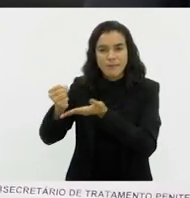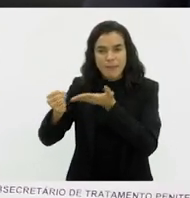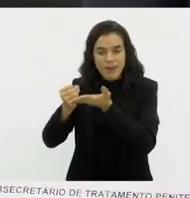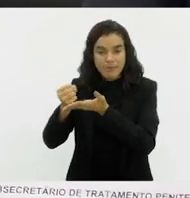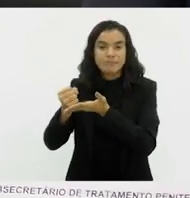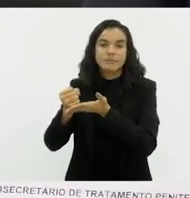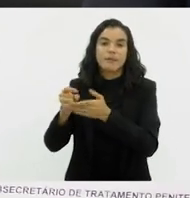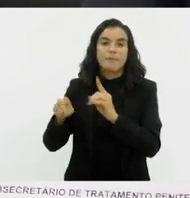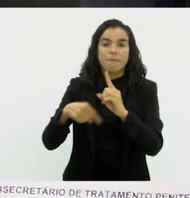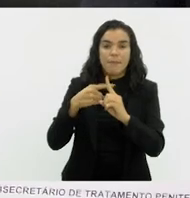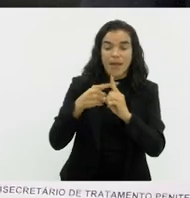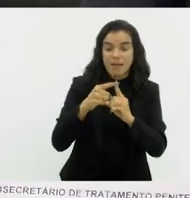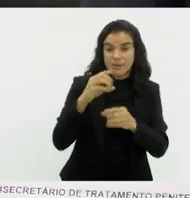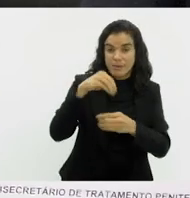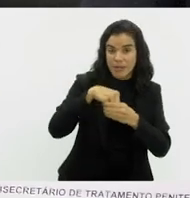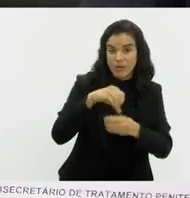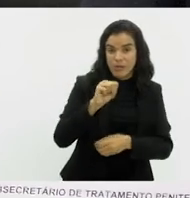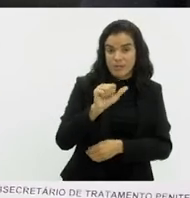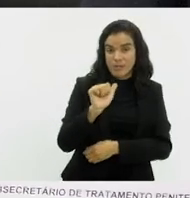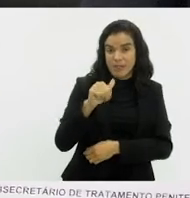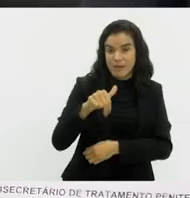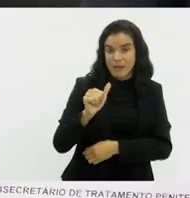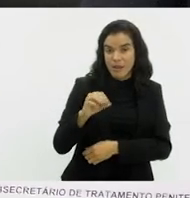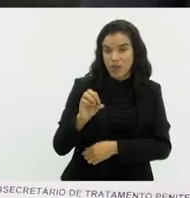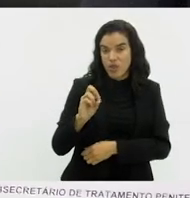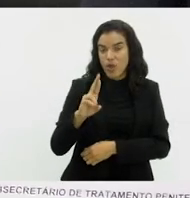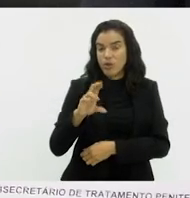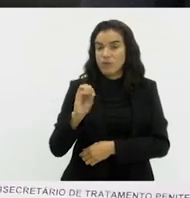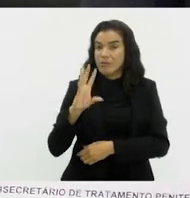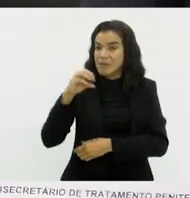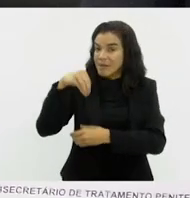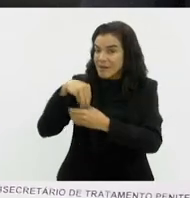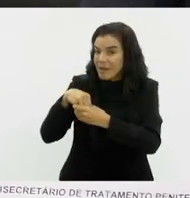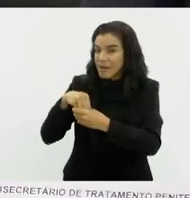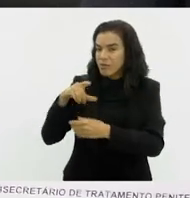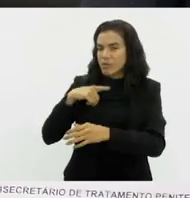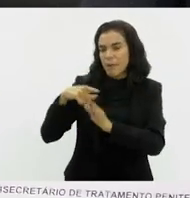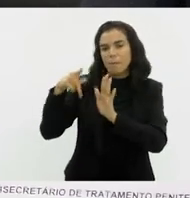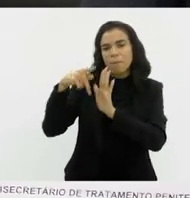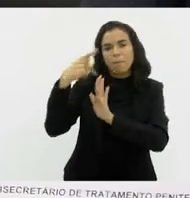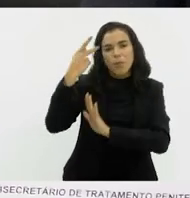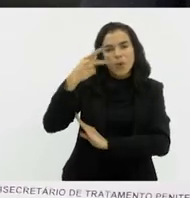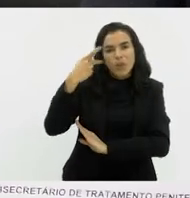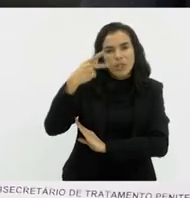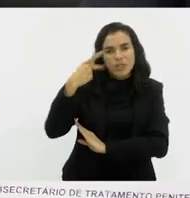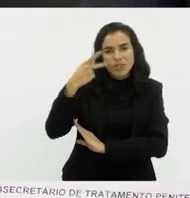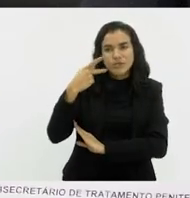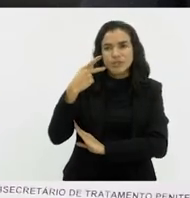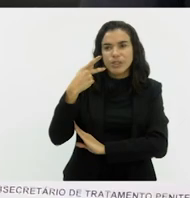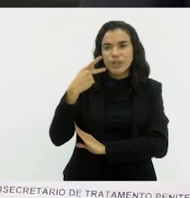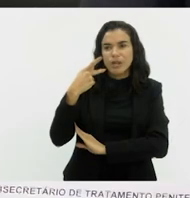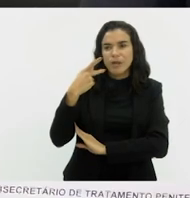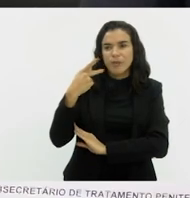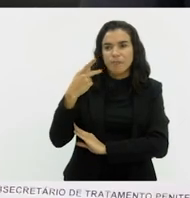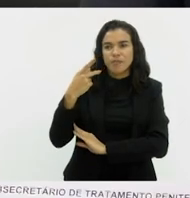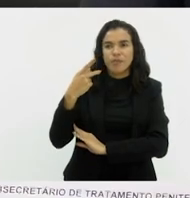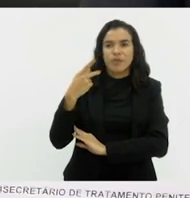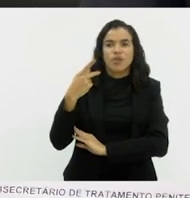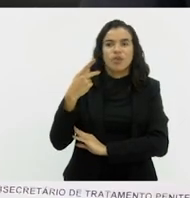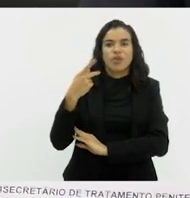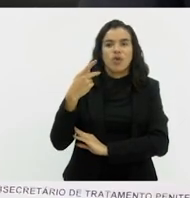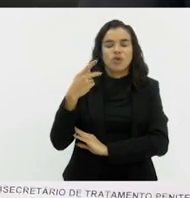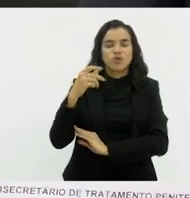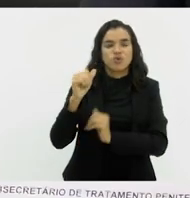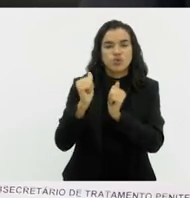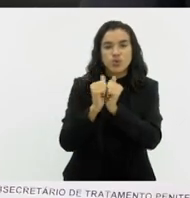sanatório. E na reunião lá foi produtivo, porque eles têm lá umas políticas feitas pela doutora Júlia,